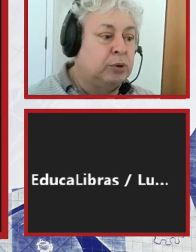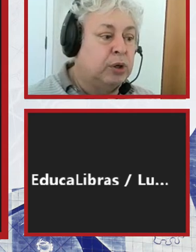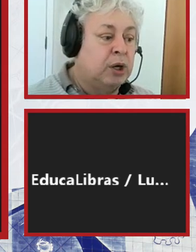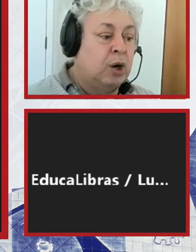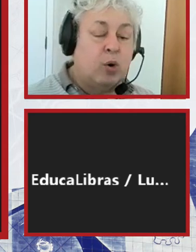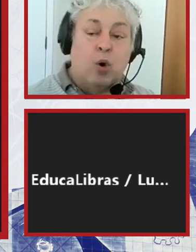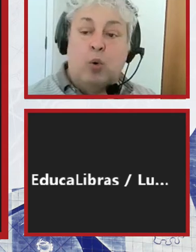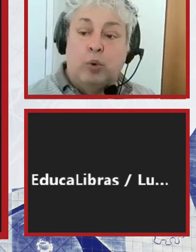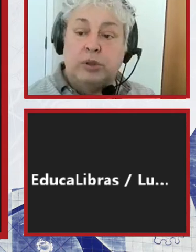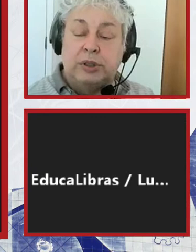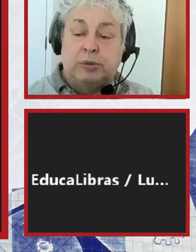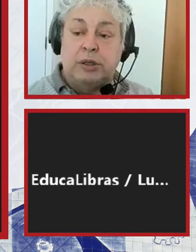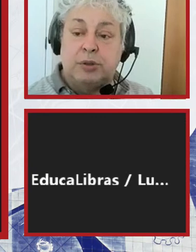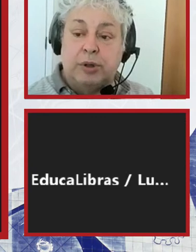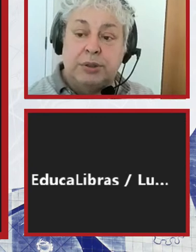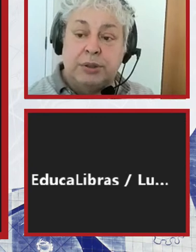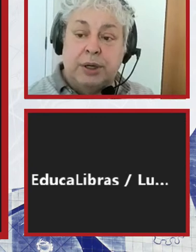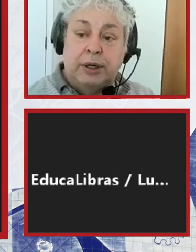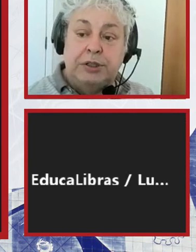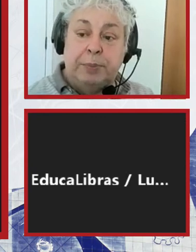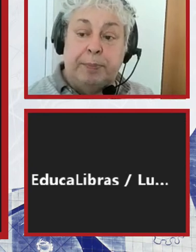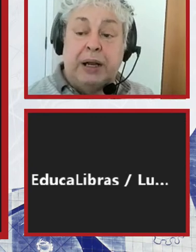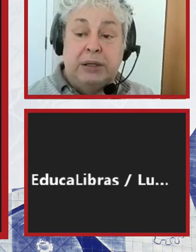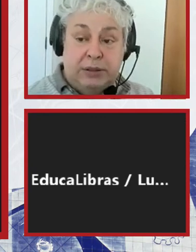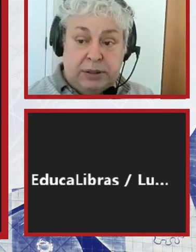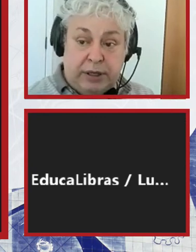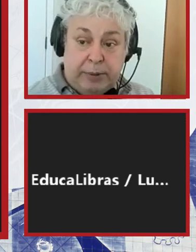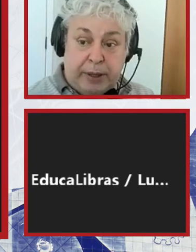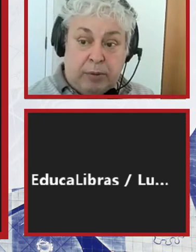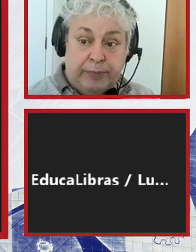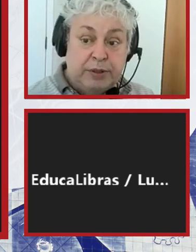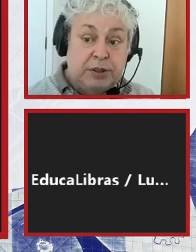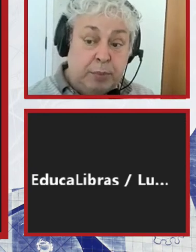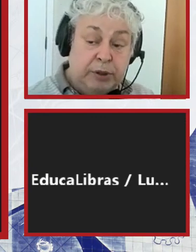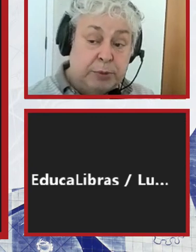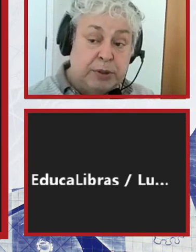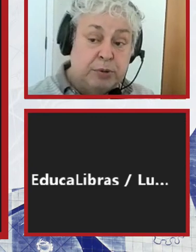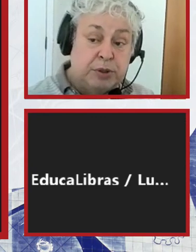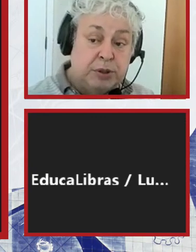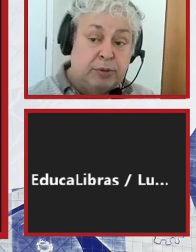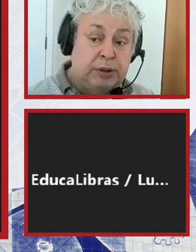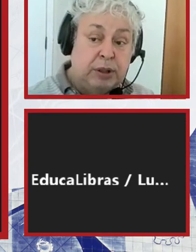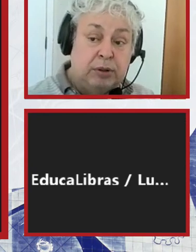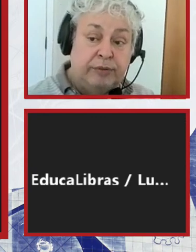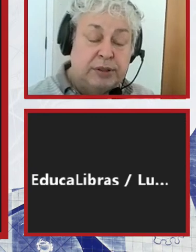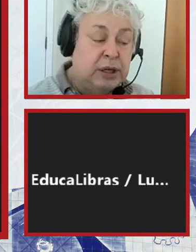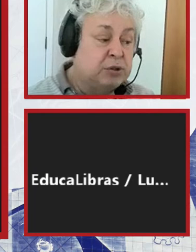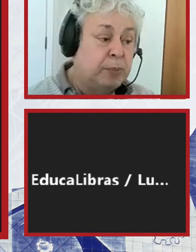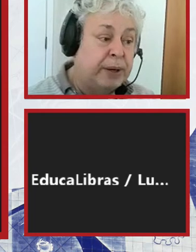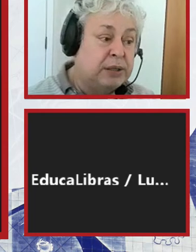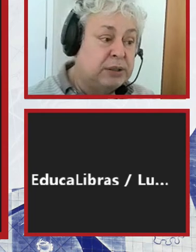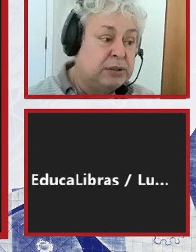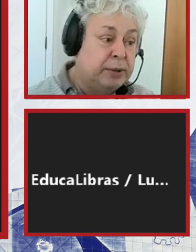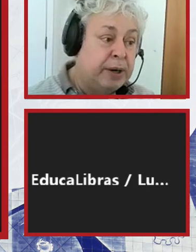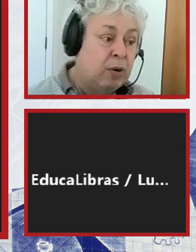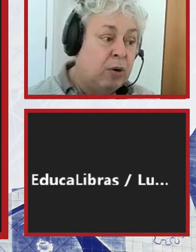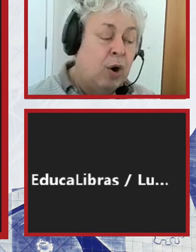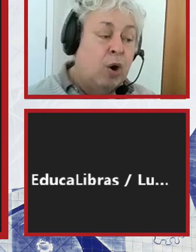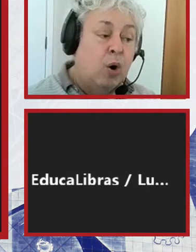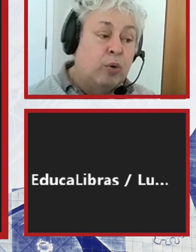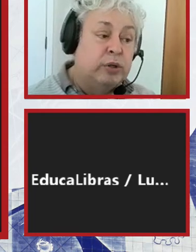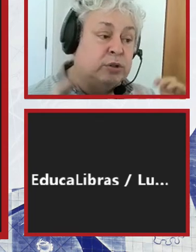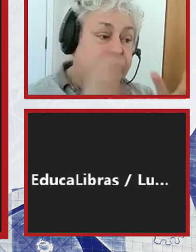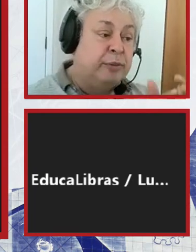o computador com situações de paralisia cerebral. Existem muitas pessoas que estão entrando na universidade com paralisia